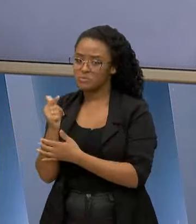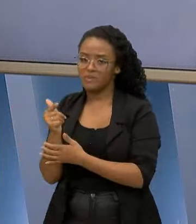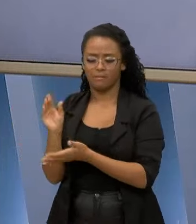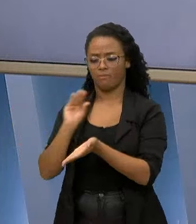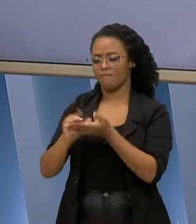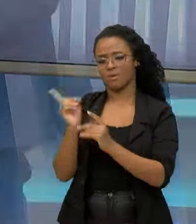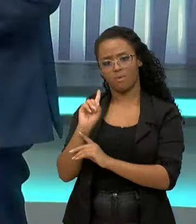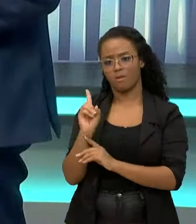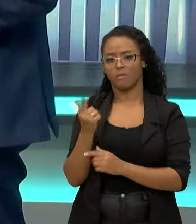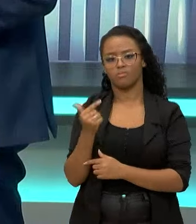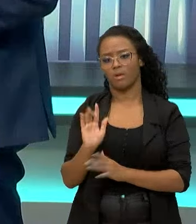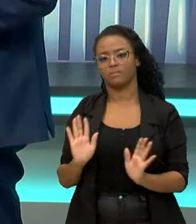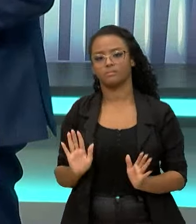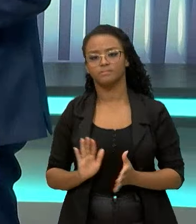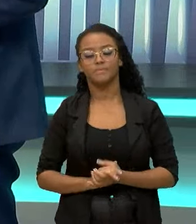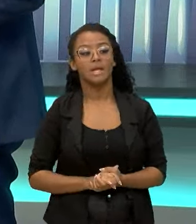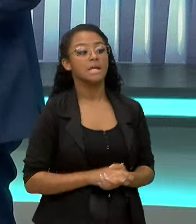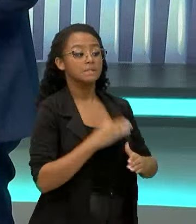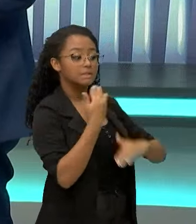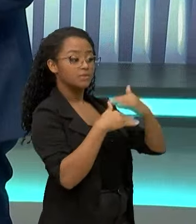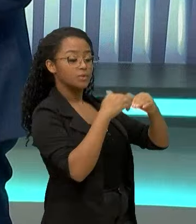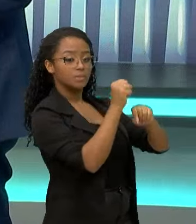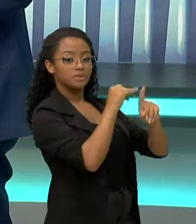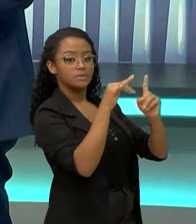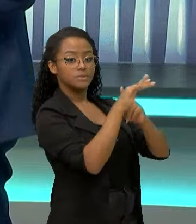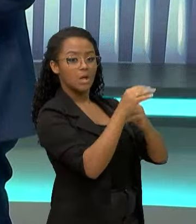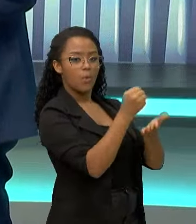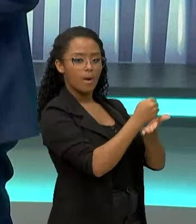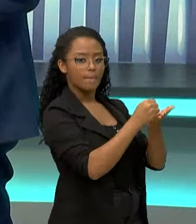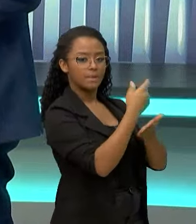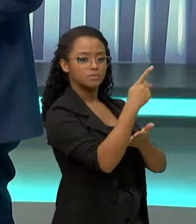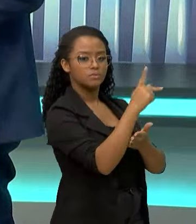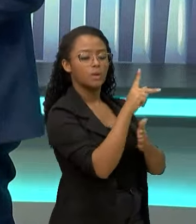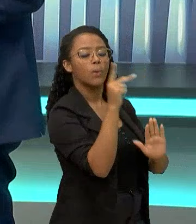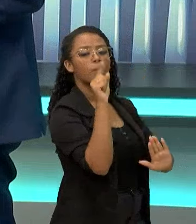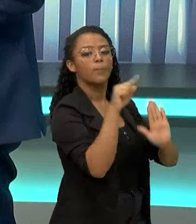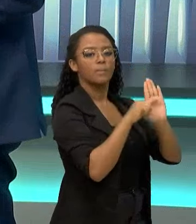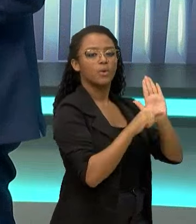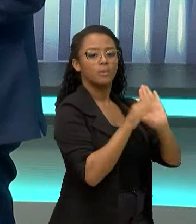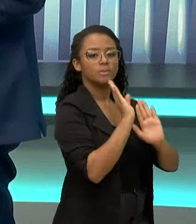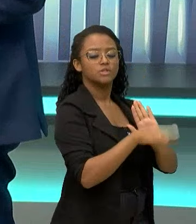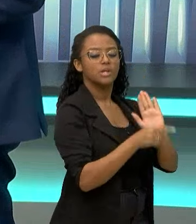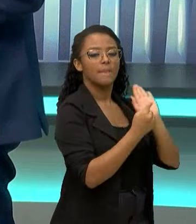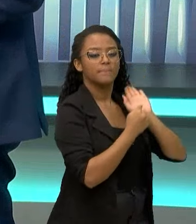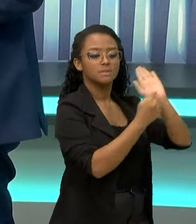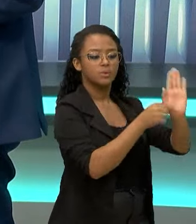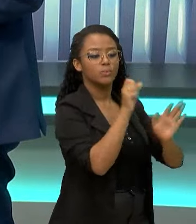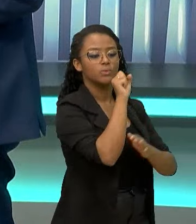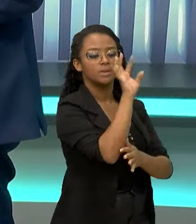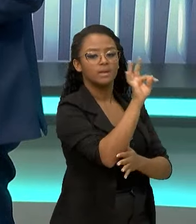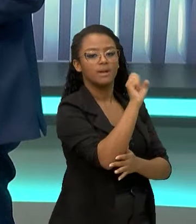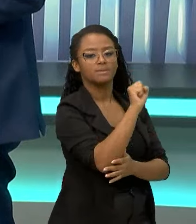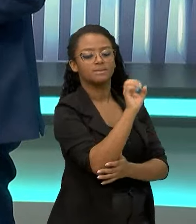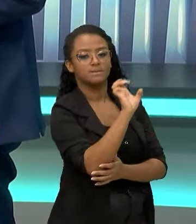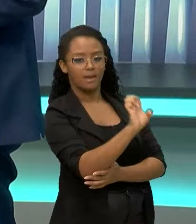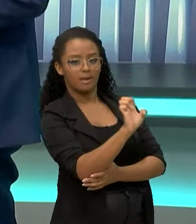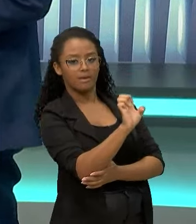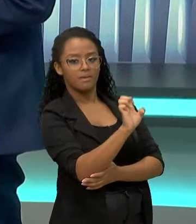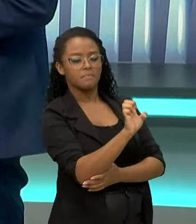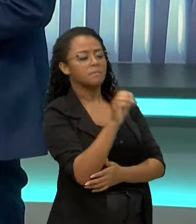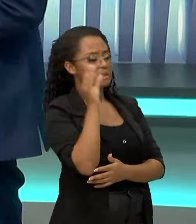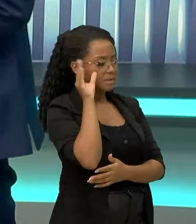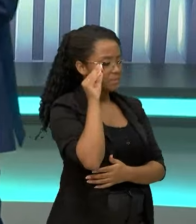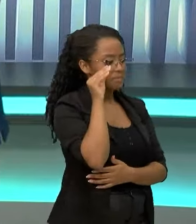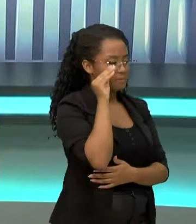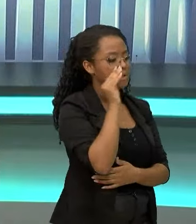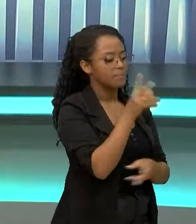dessa. Desenvolvimento social é uma das bases do seu programa, que inclusive você apresentou ao TSE e eu acompanhei, li ele inteiro. E